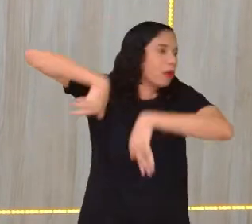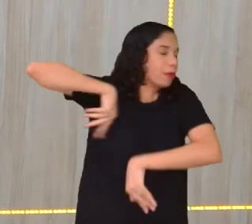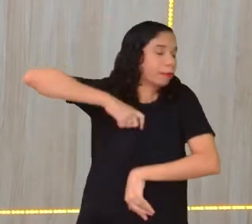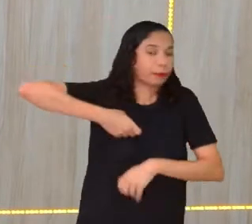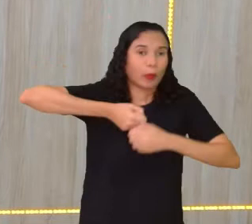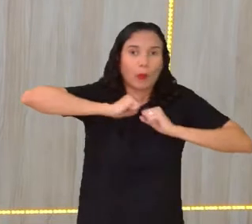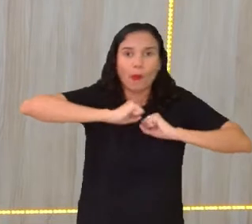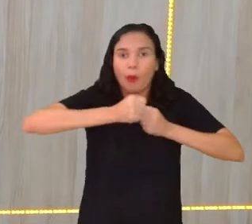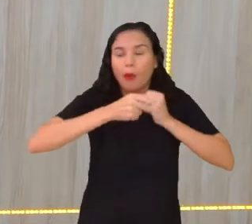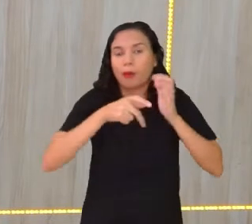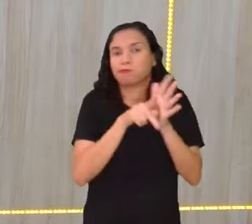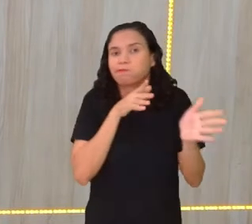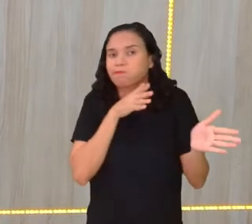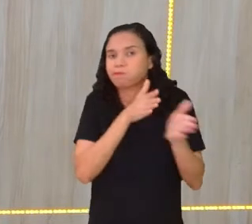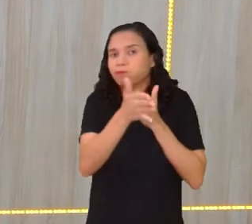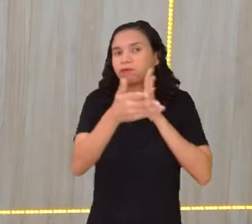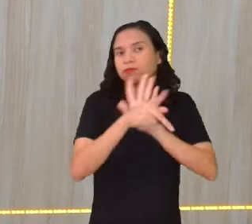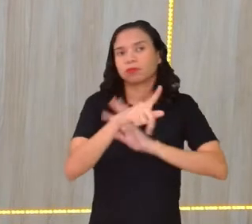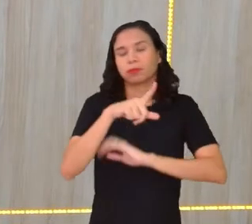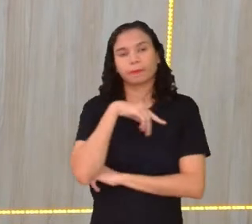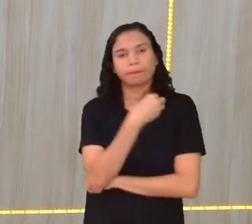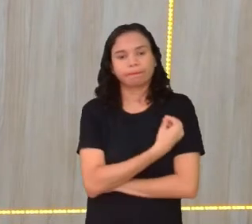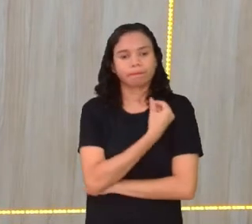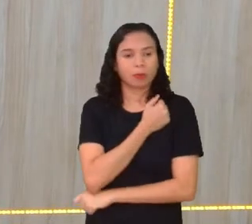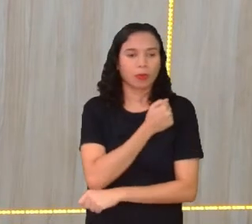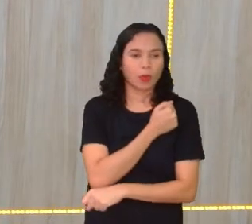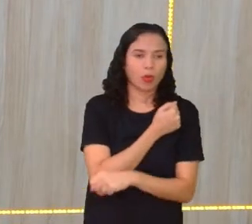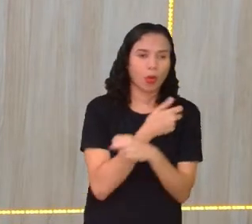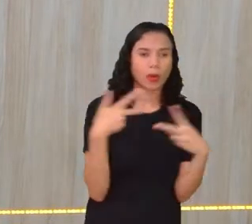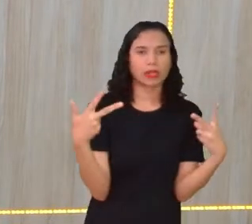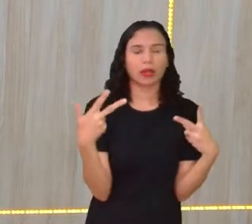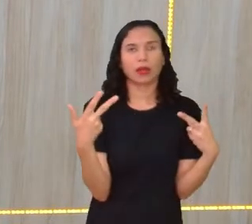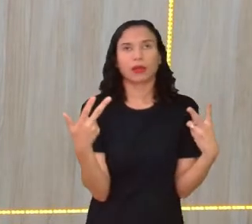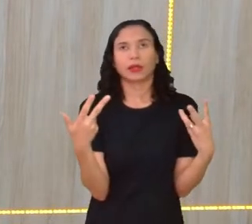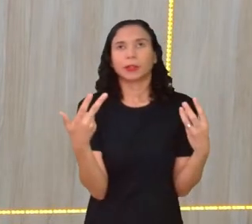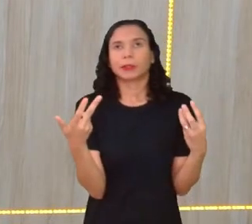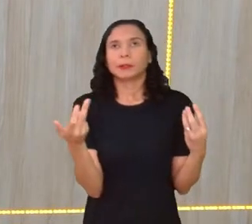E cometer, né, de coisas mais